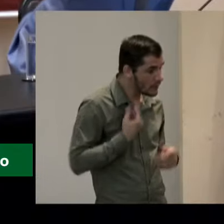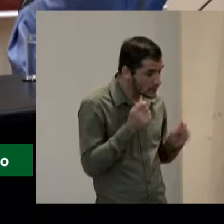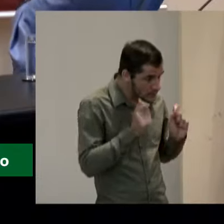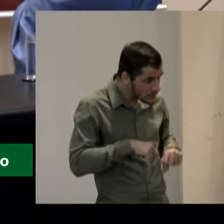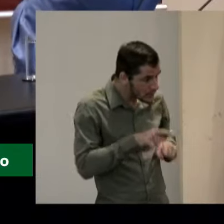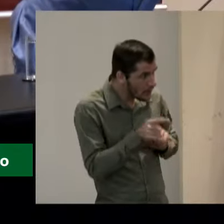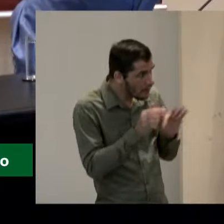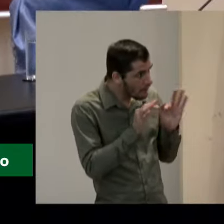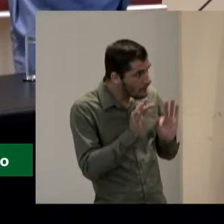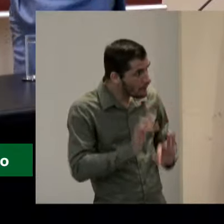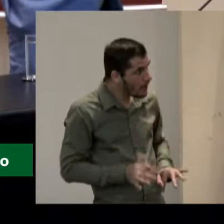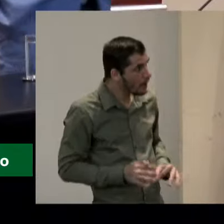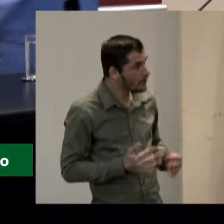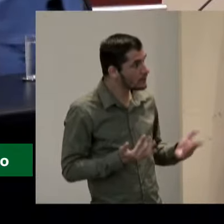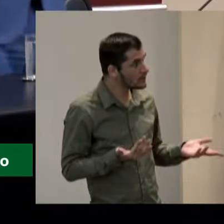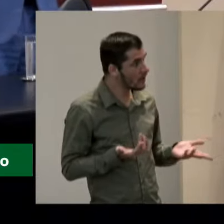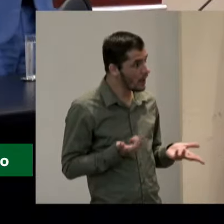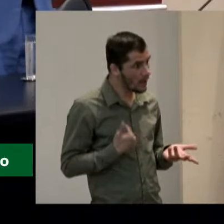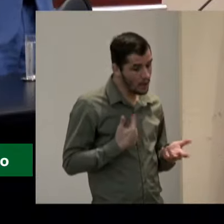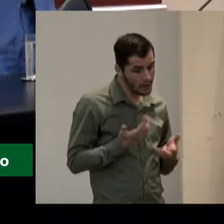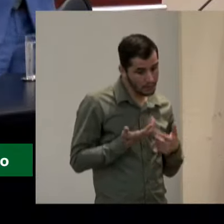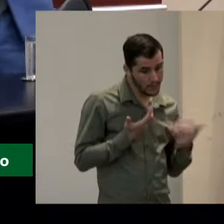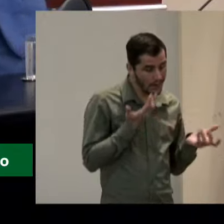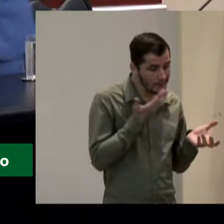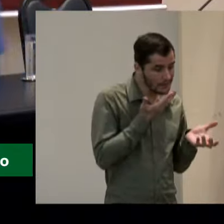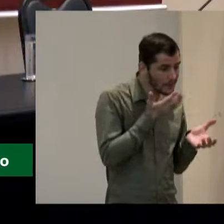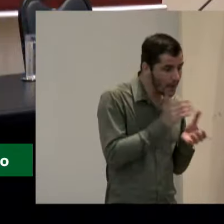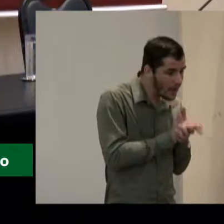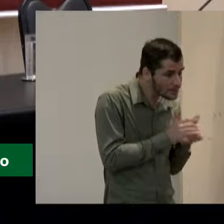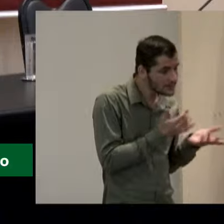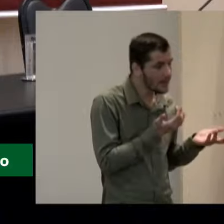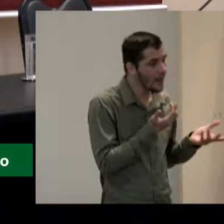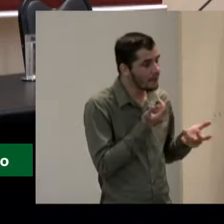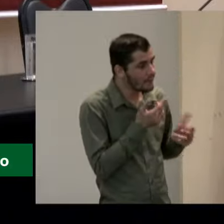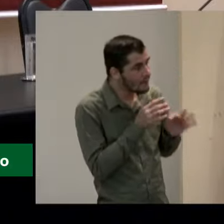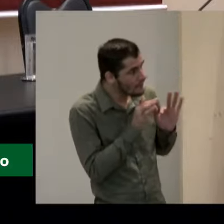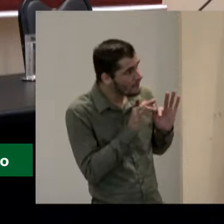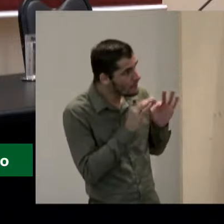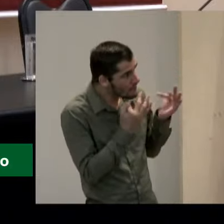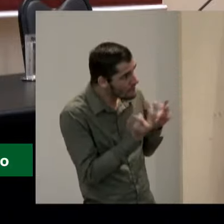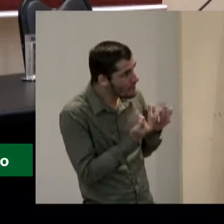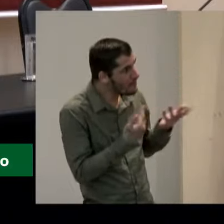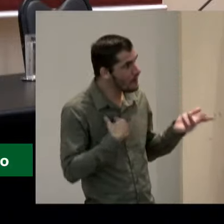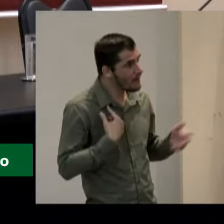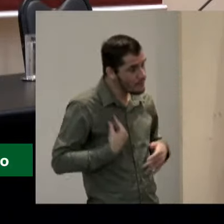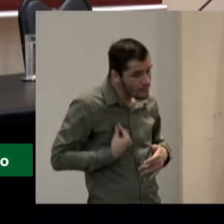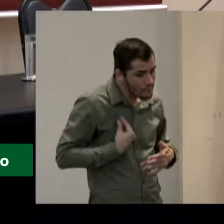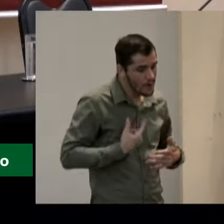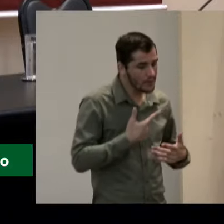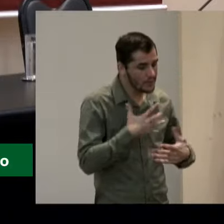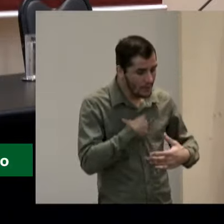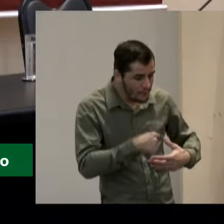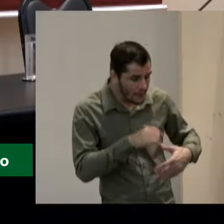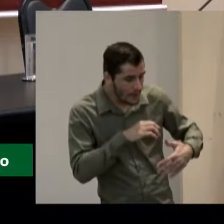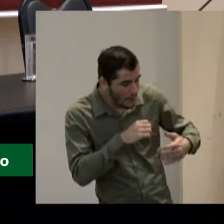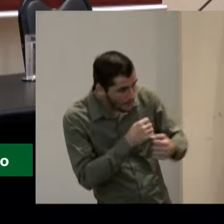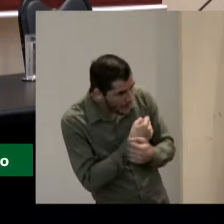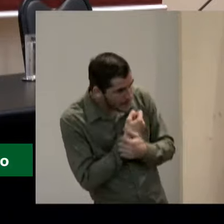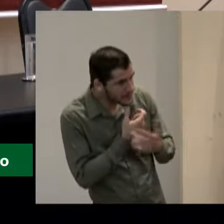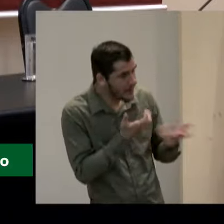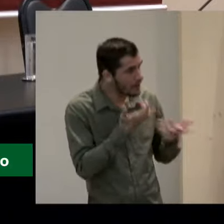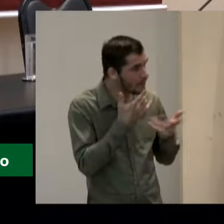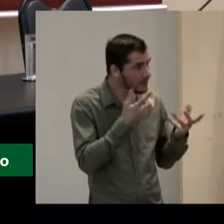Ela: eu queria casar, ter uma família, ter uma menininha para me abraçar, colocar um